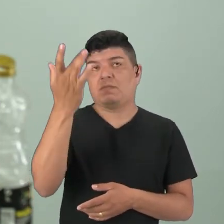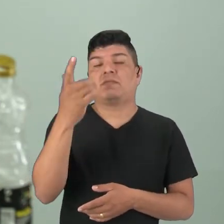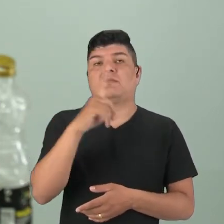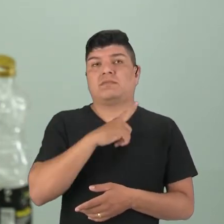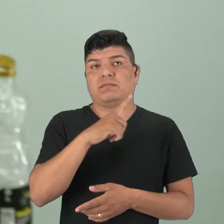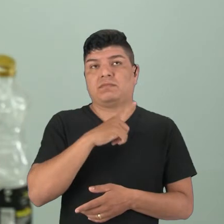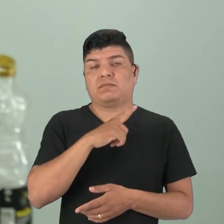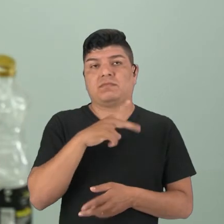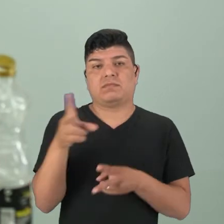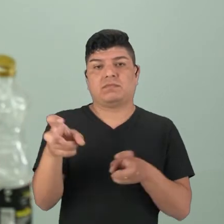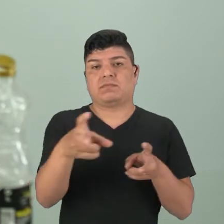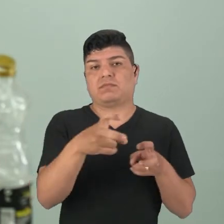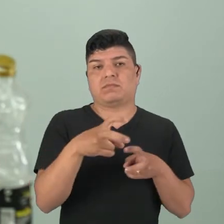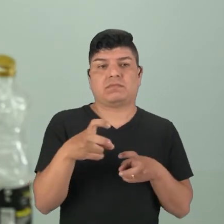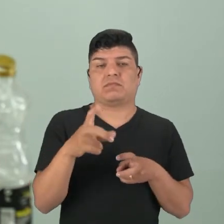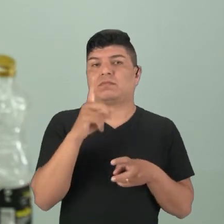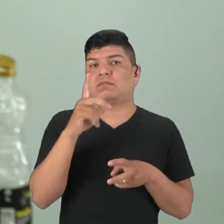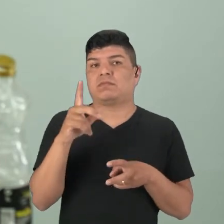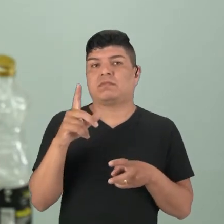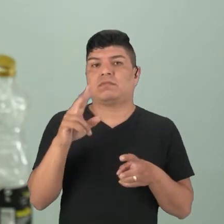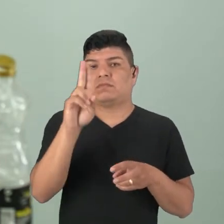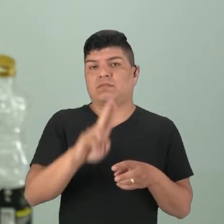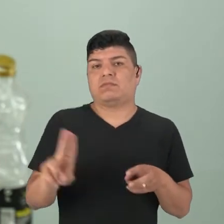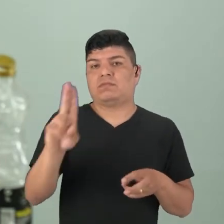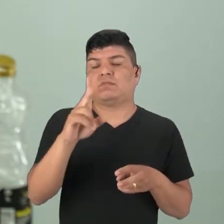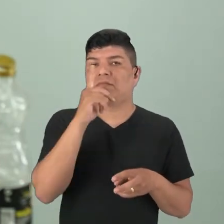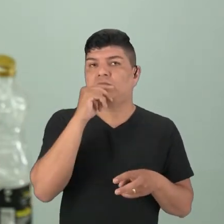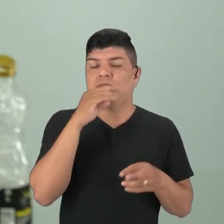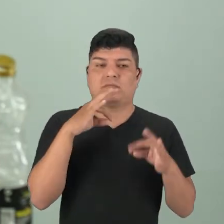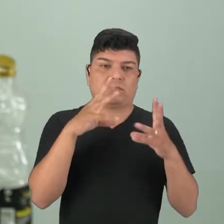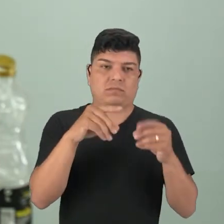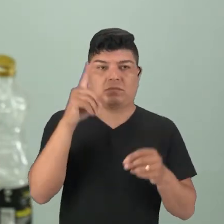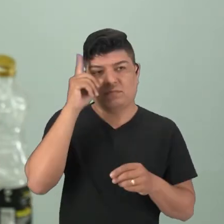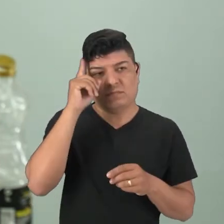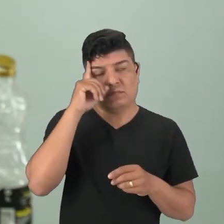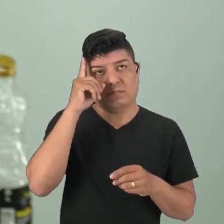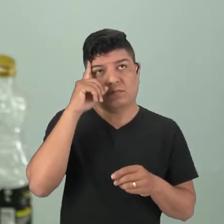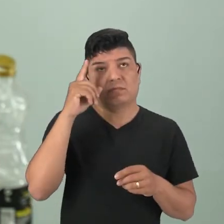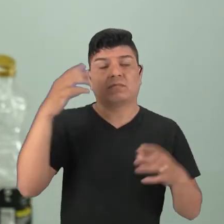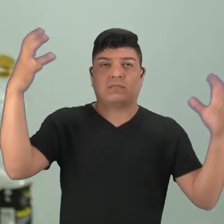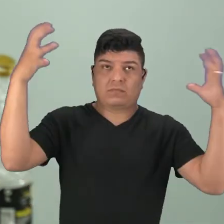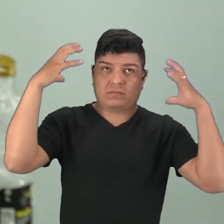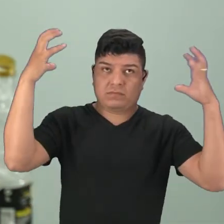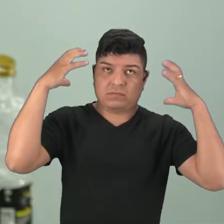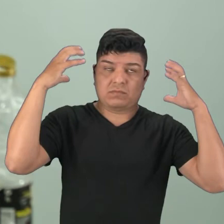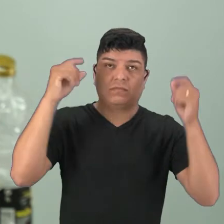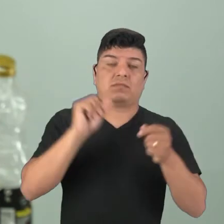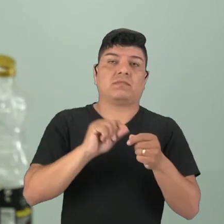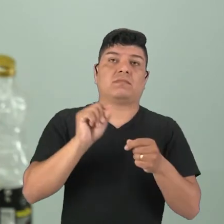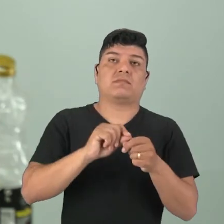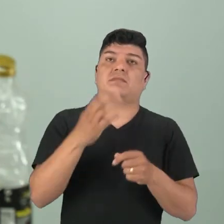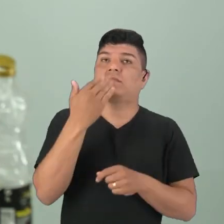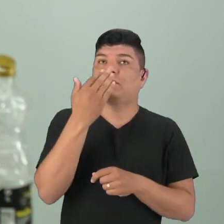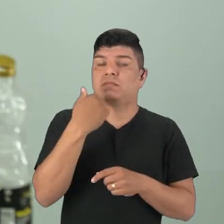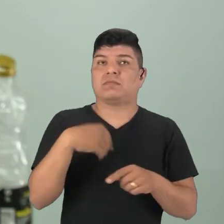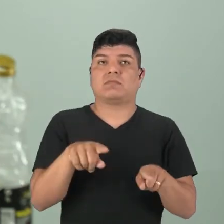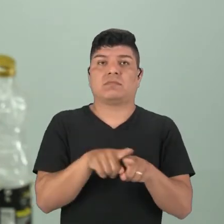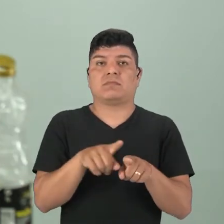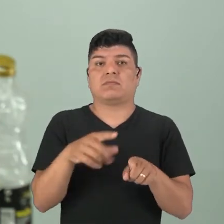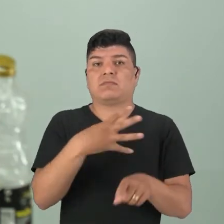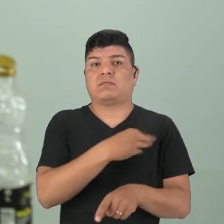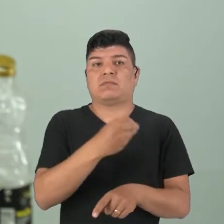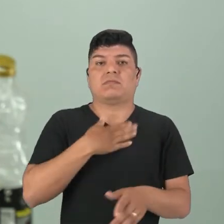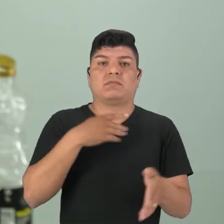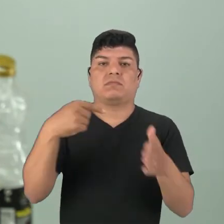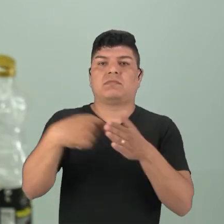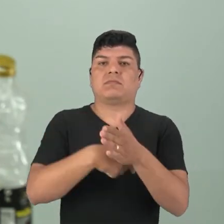você identificar que a gente usa a água para todas as atividades do nosso cotidiano, né? A gente toma banho, a gente faz outros, até alimentação. Outro dia meu filho perguntou: